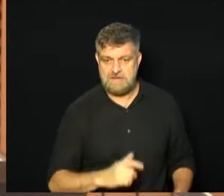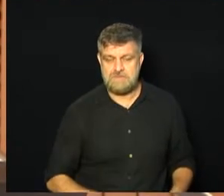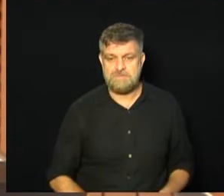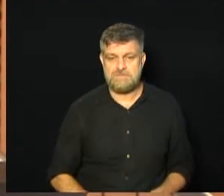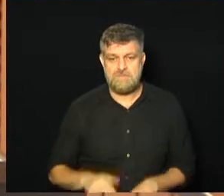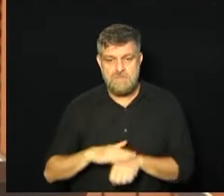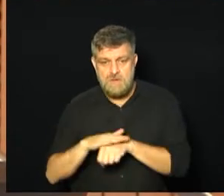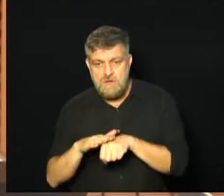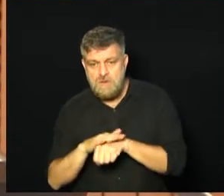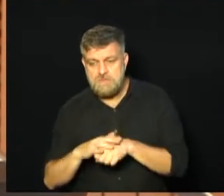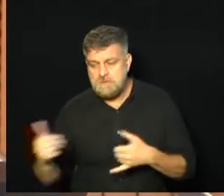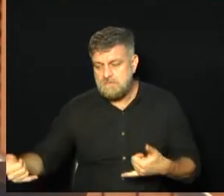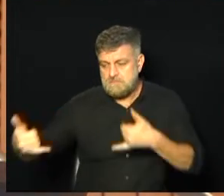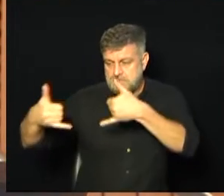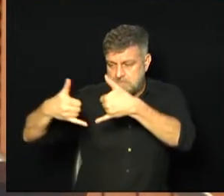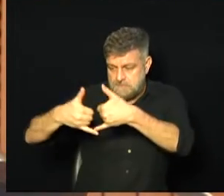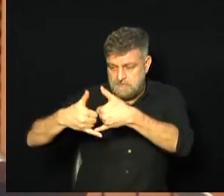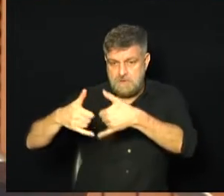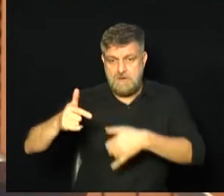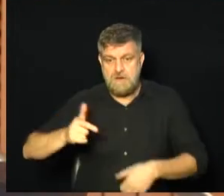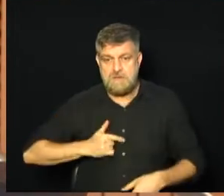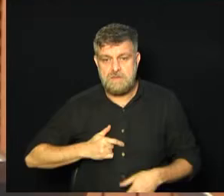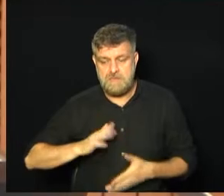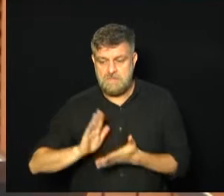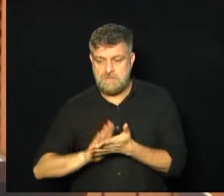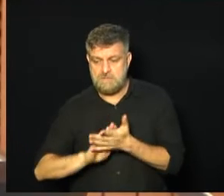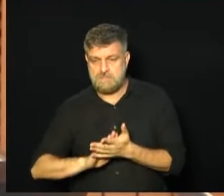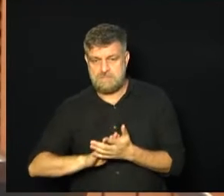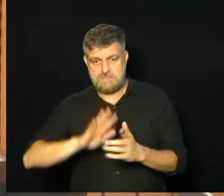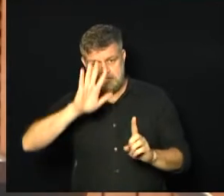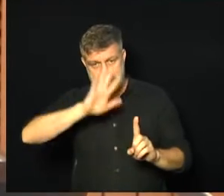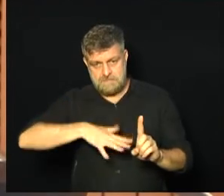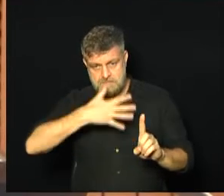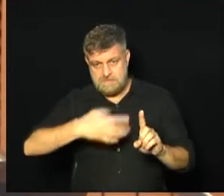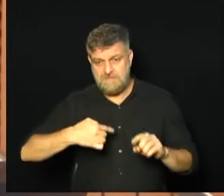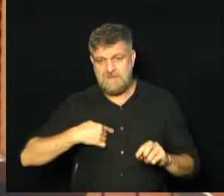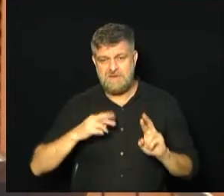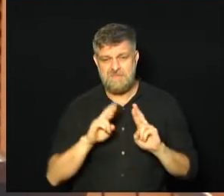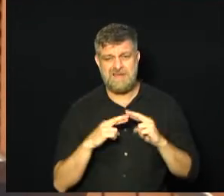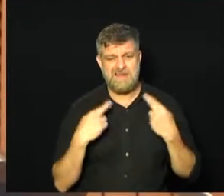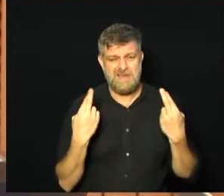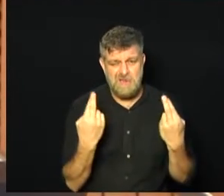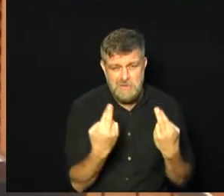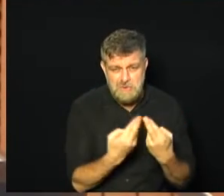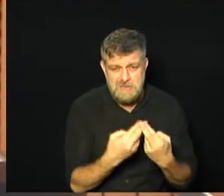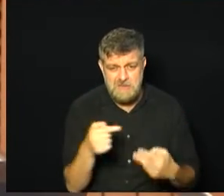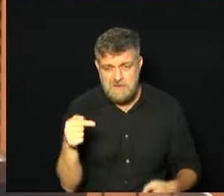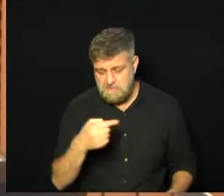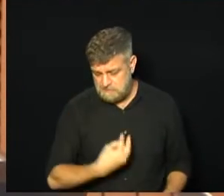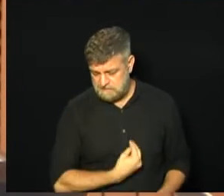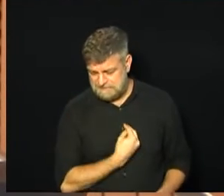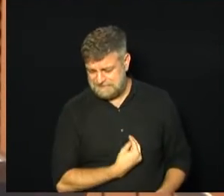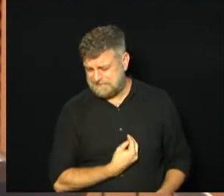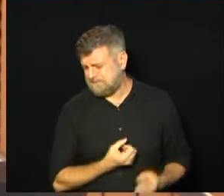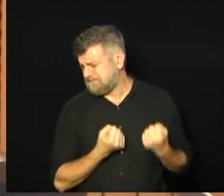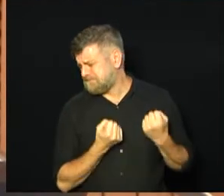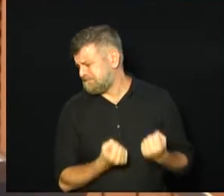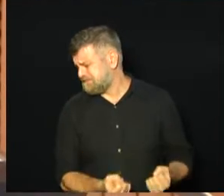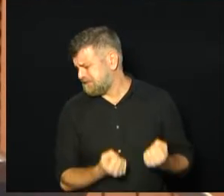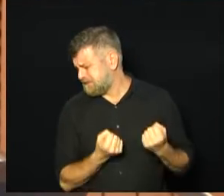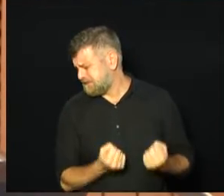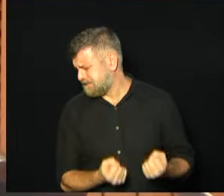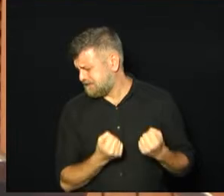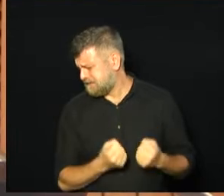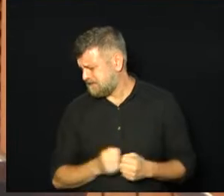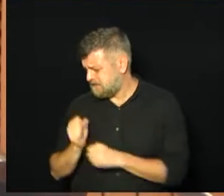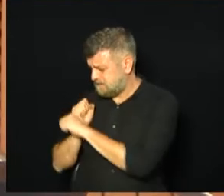falou, existe um movimento para a tua homenagem e tal. Eu falei, vamos lá. Eu estava numa reunião que estava pesada, como tem sido nos